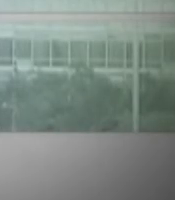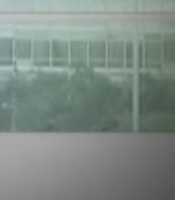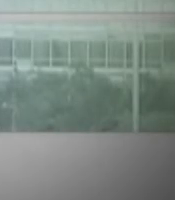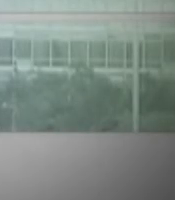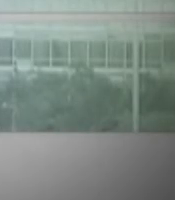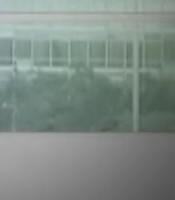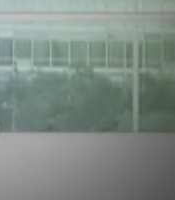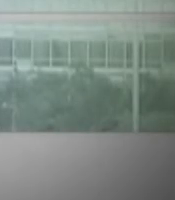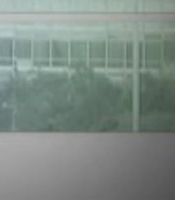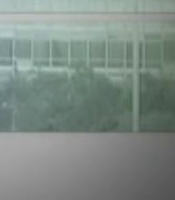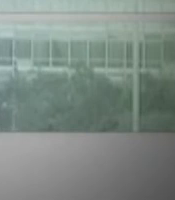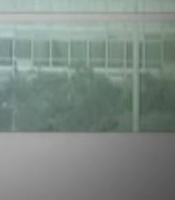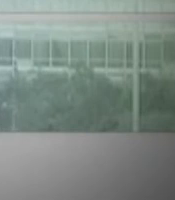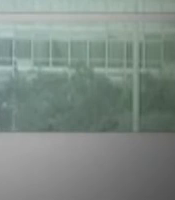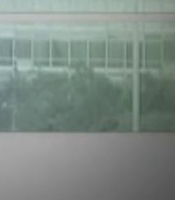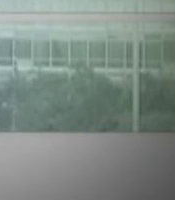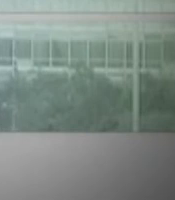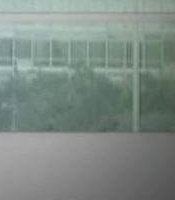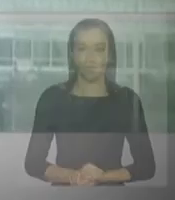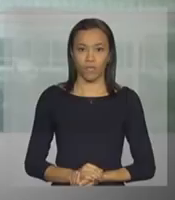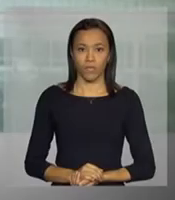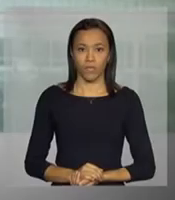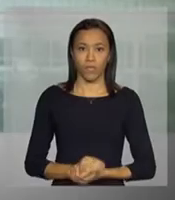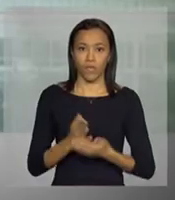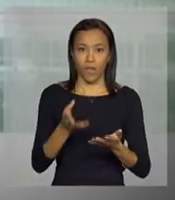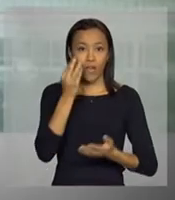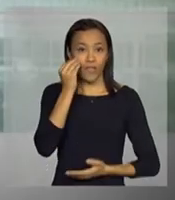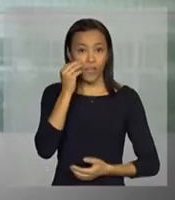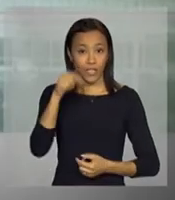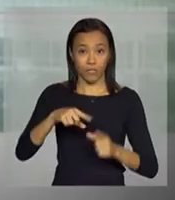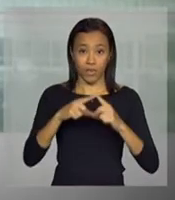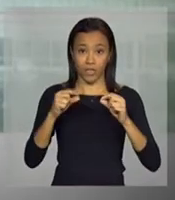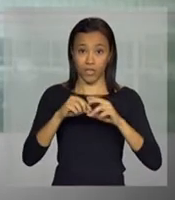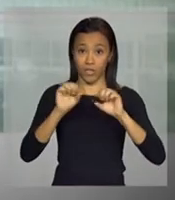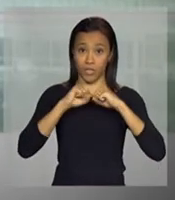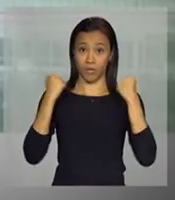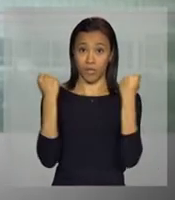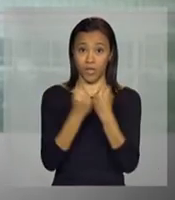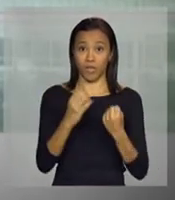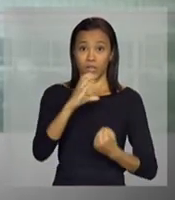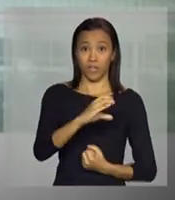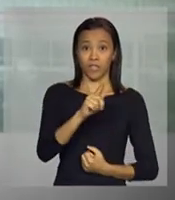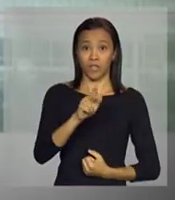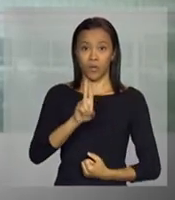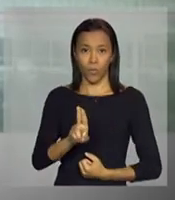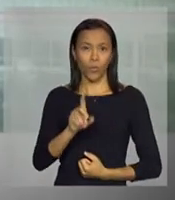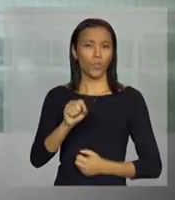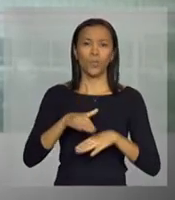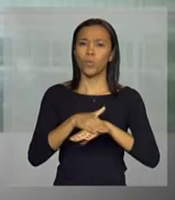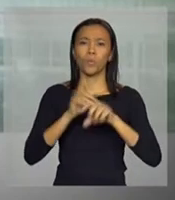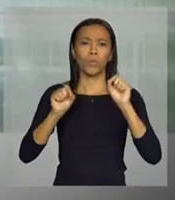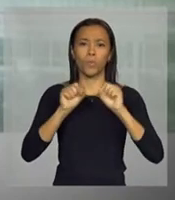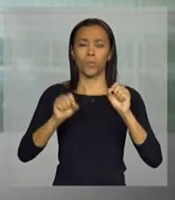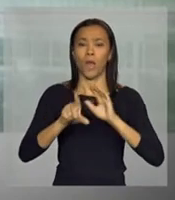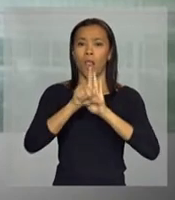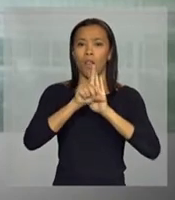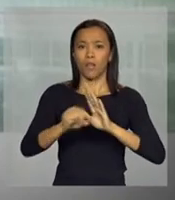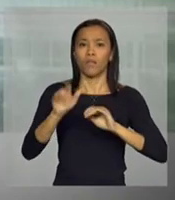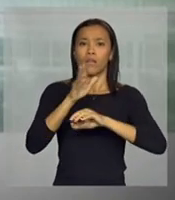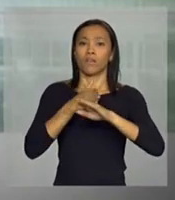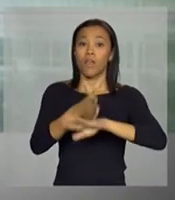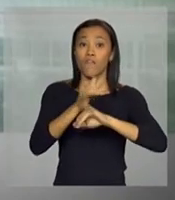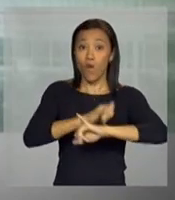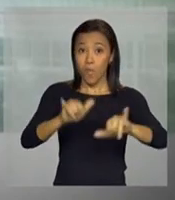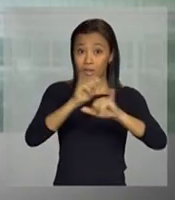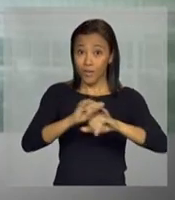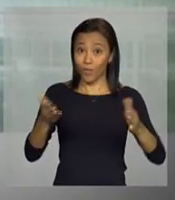Você acompanhou ao vivo de Brasília a abertura do seminário da Controladoria Geral da União sobre a Lei de Acesso à Informação,